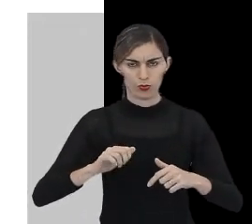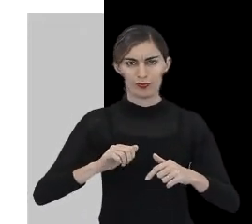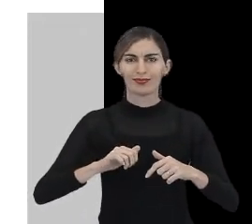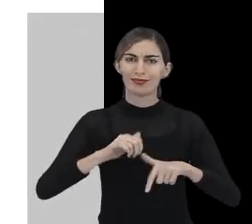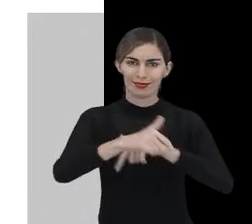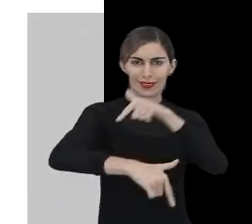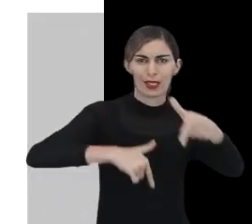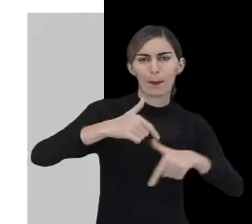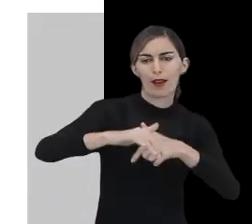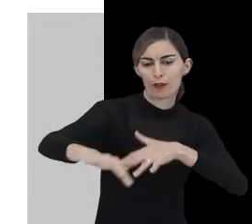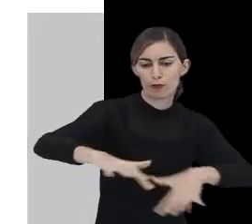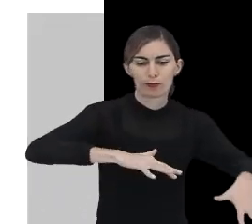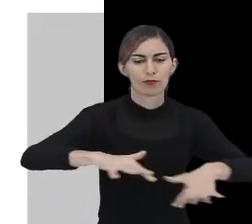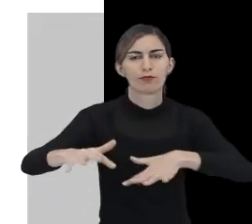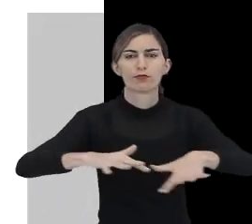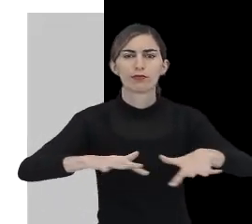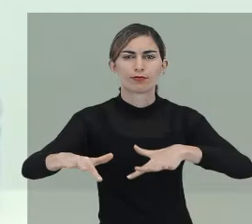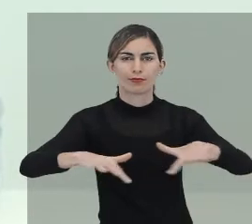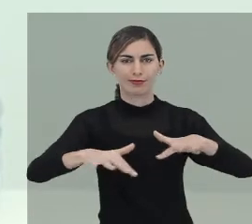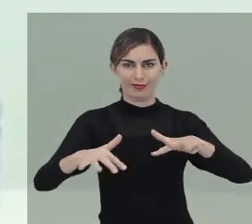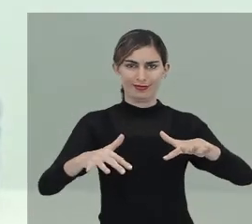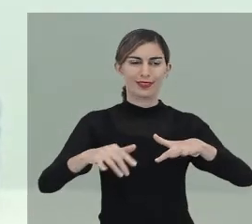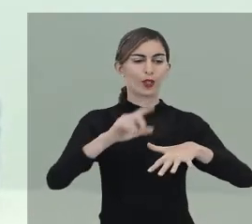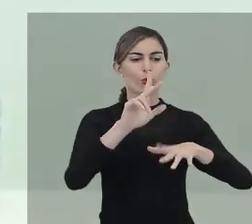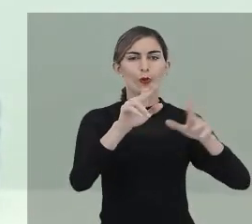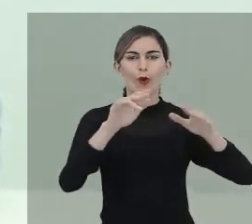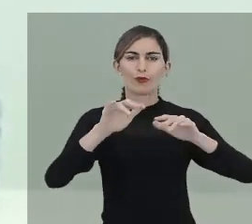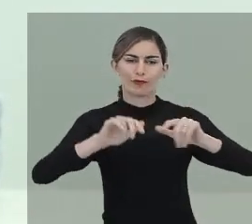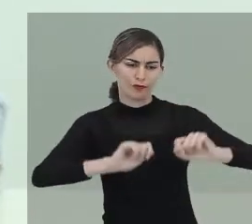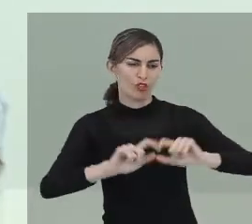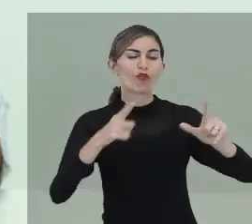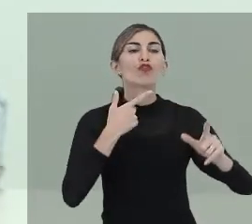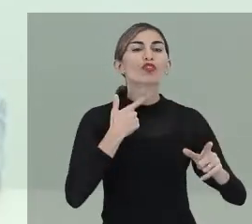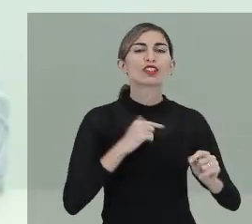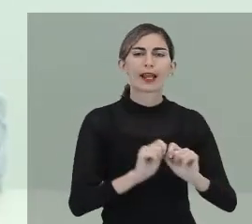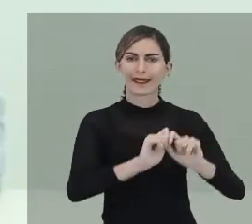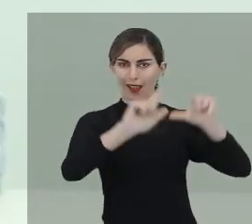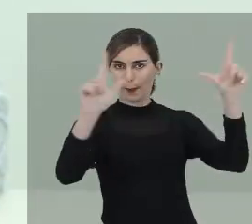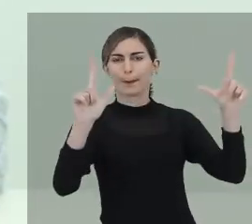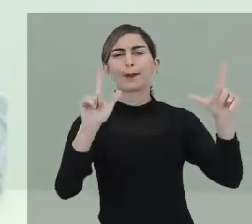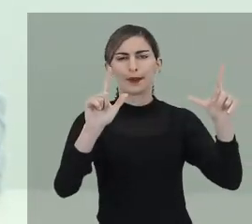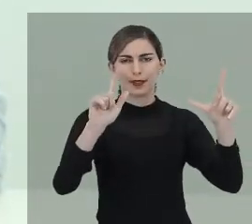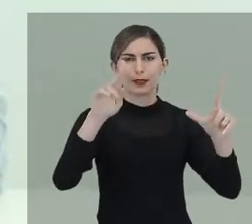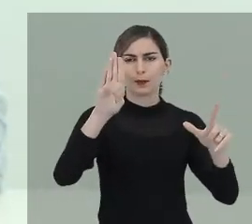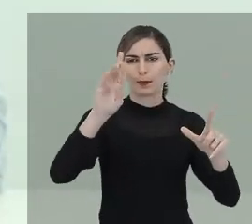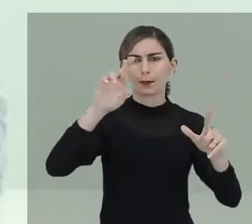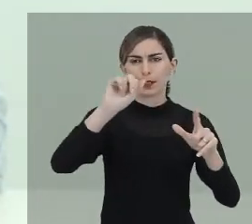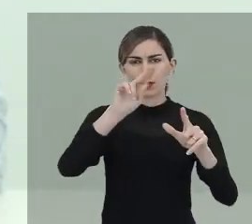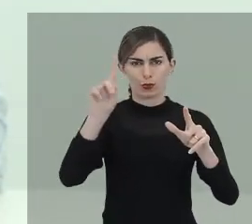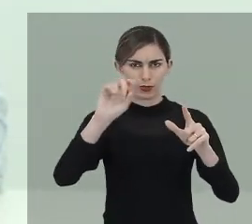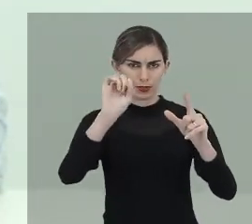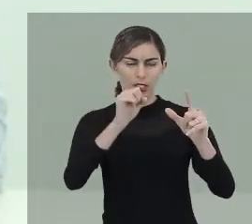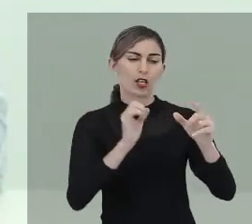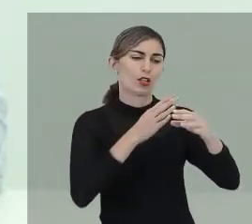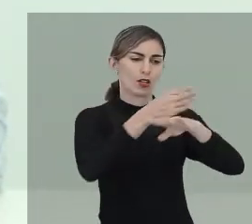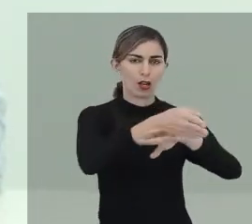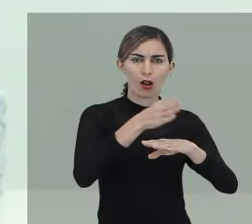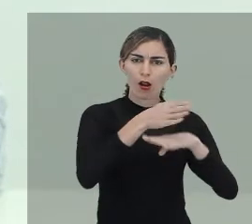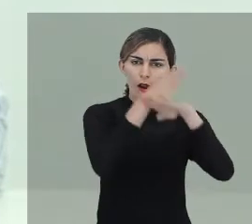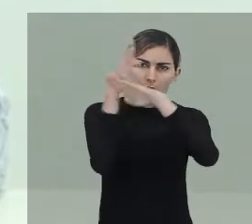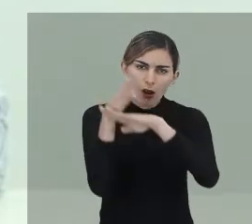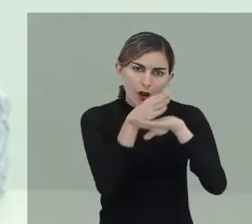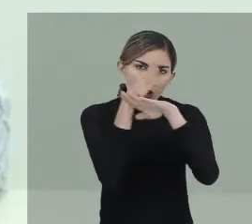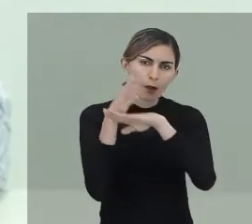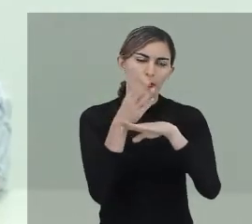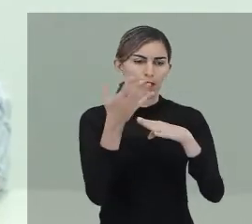a aplicação deve executar. Então, você tem a intenção de abrir o browser, certo? Você tem a intenção de acessar a